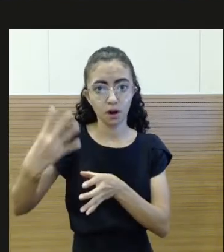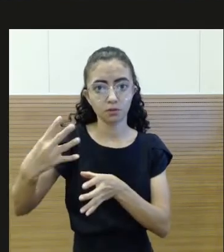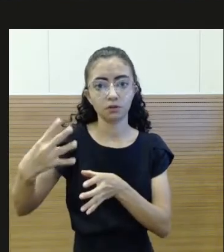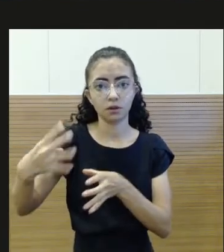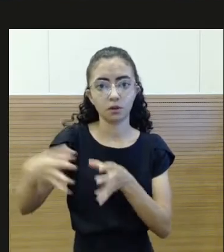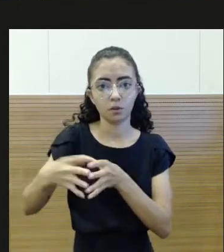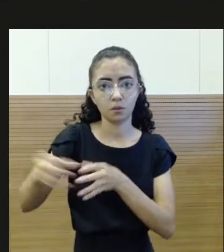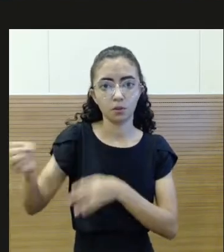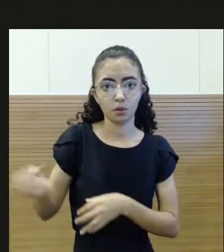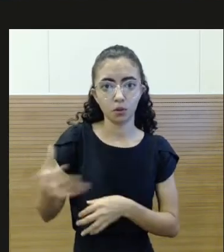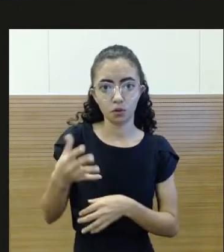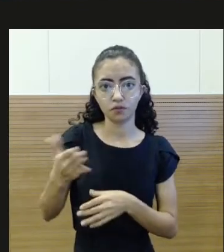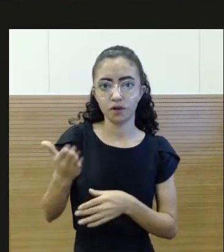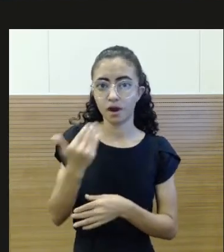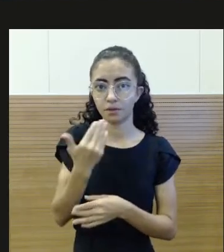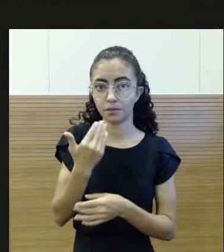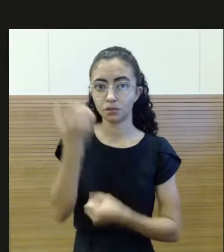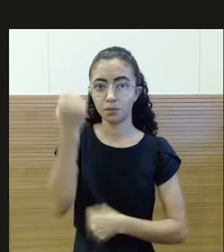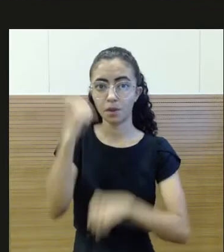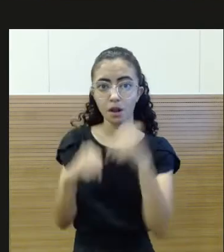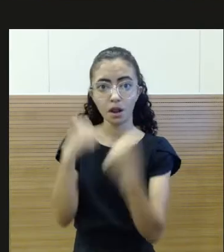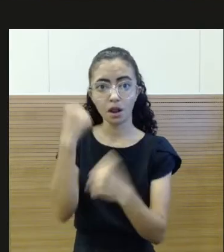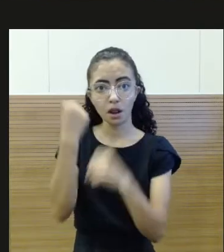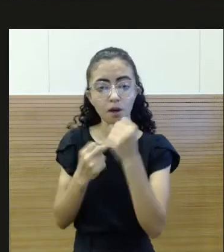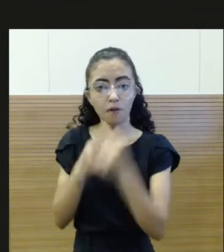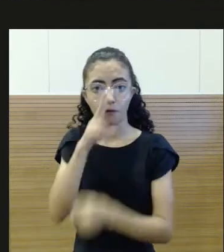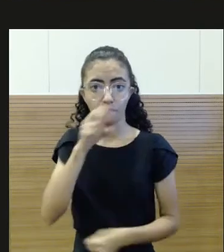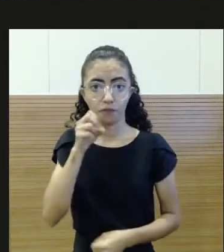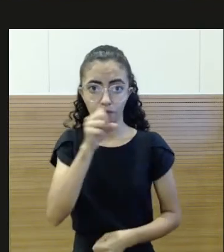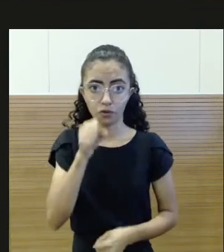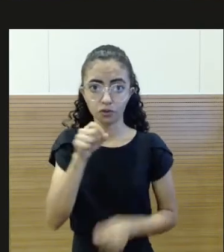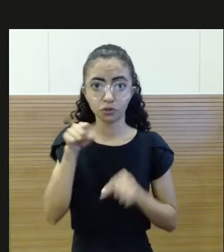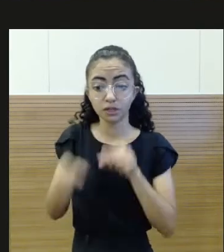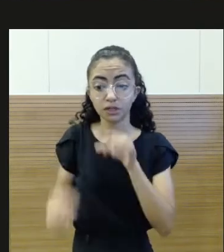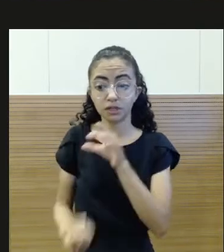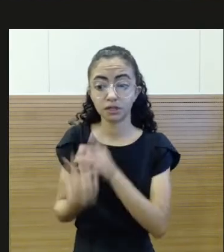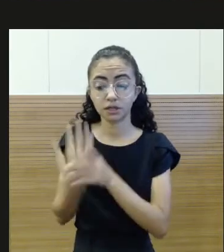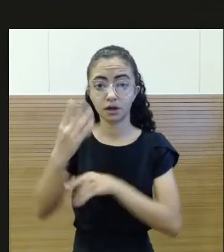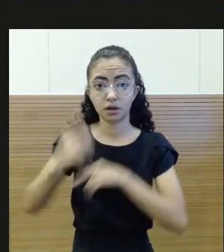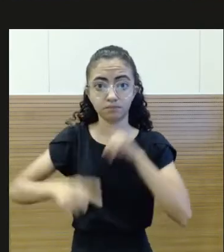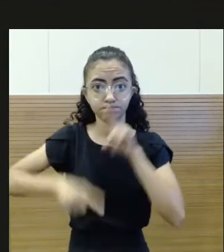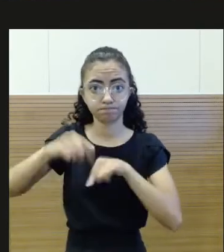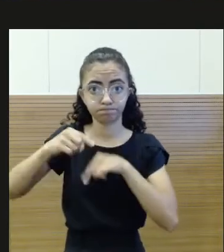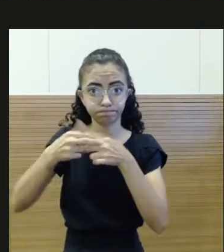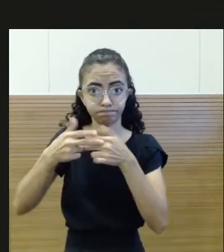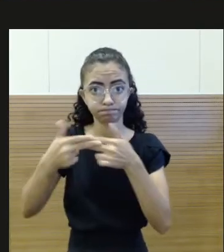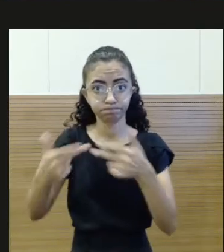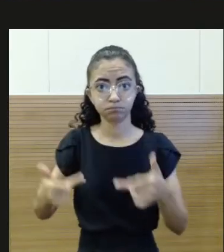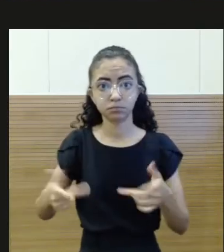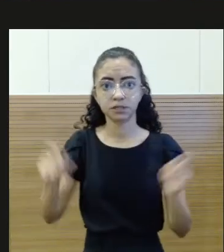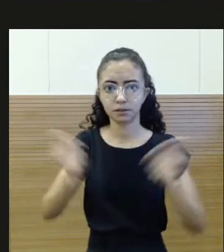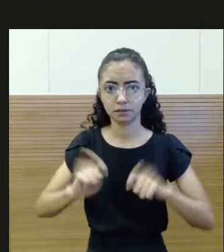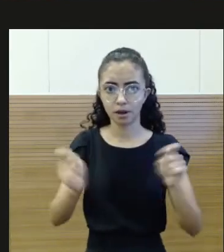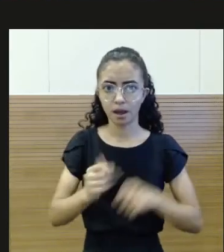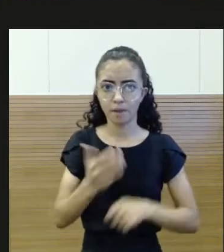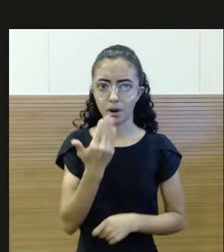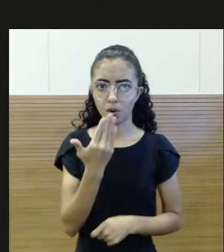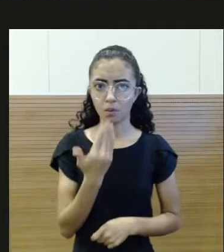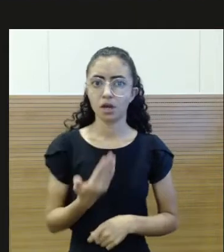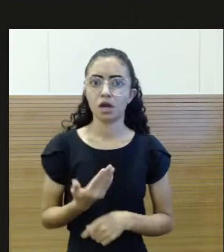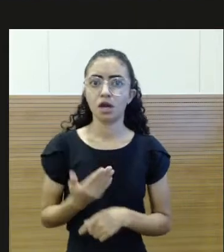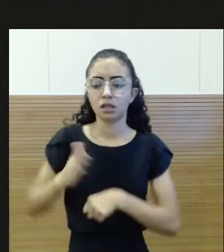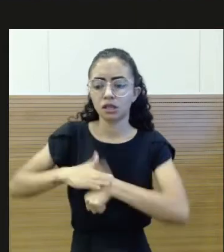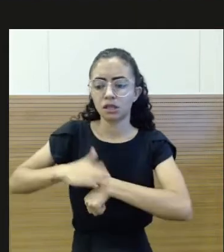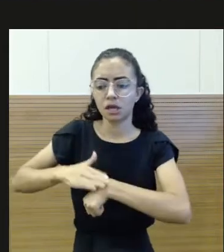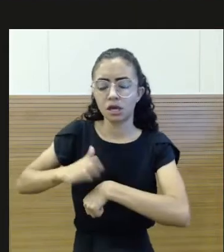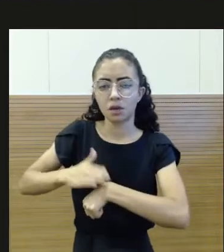alimentos ultraprocessados, é criar produtos que são extremamente convenientes, são prontos para consumo, têm uma duração muito